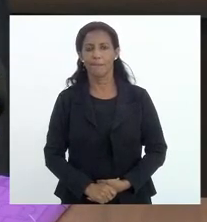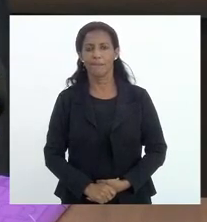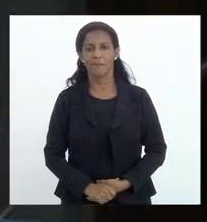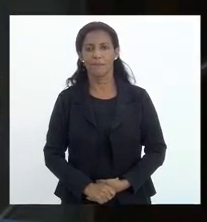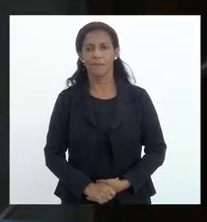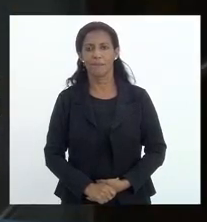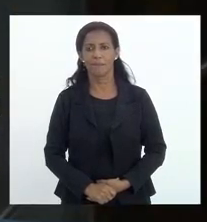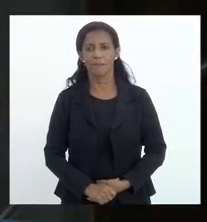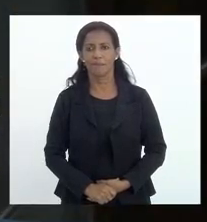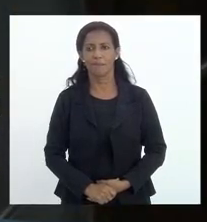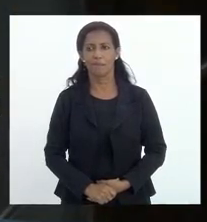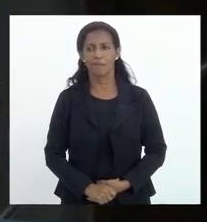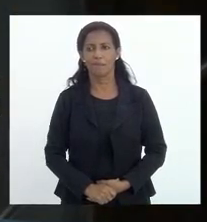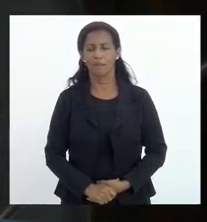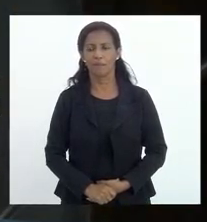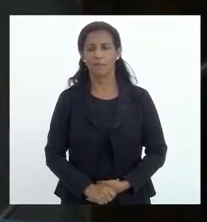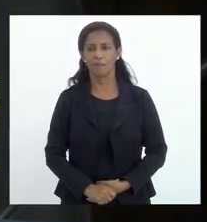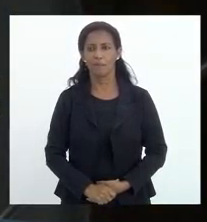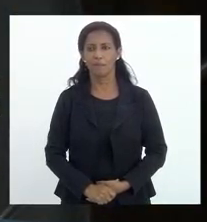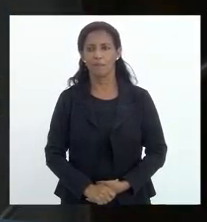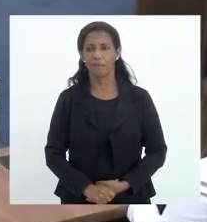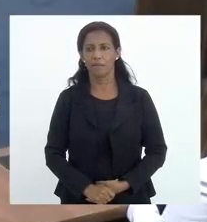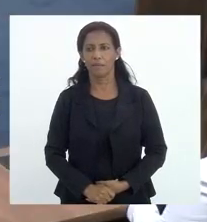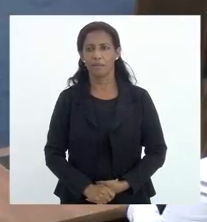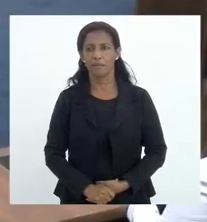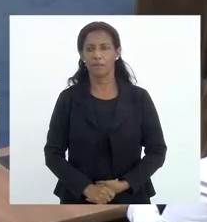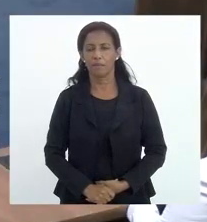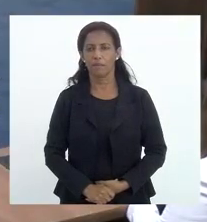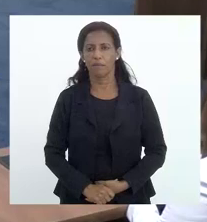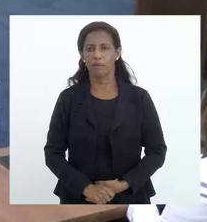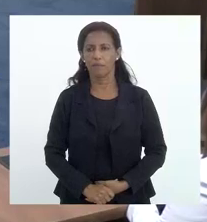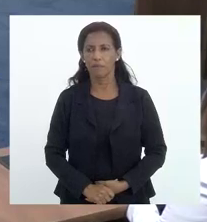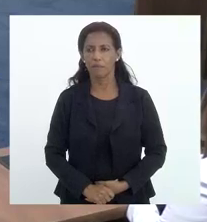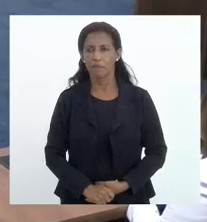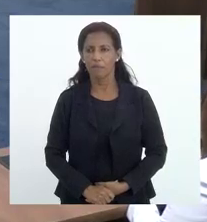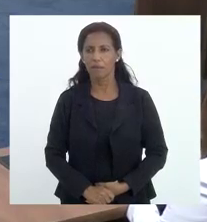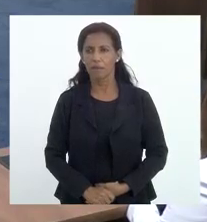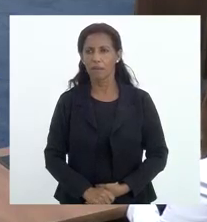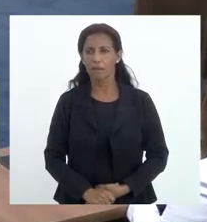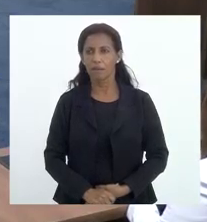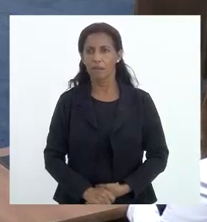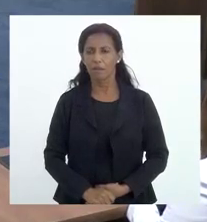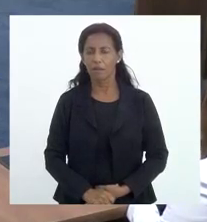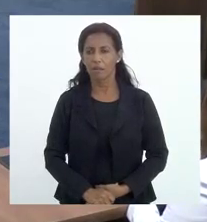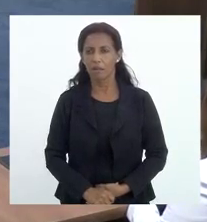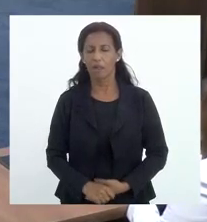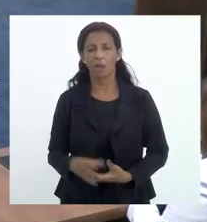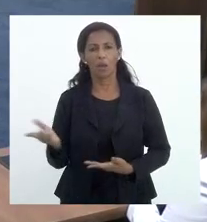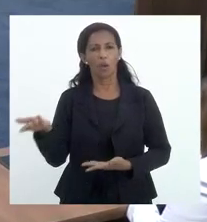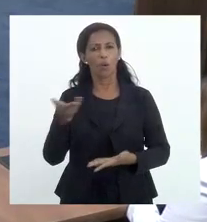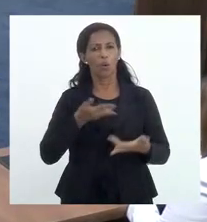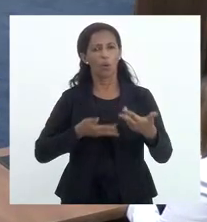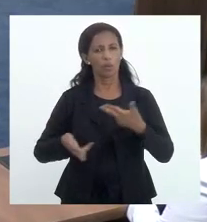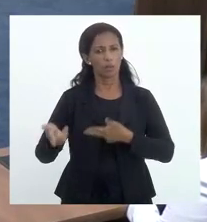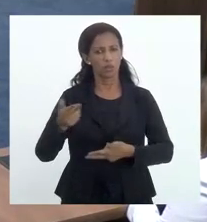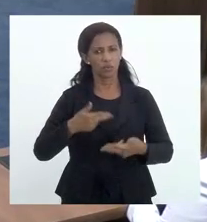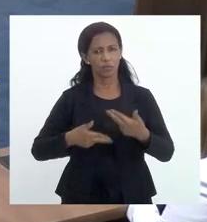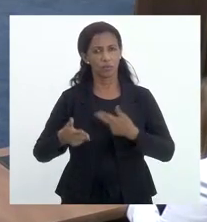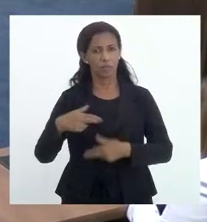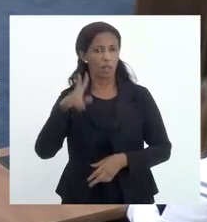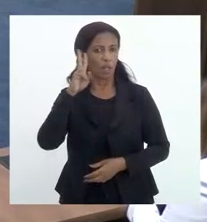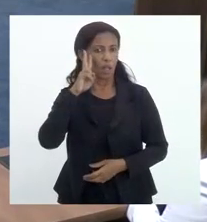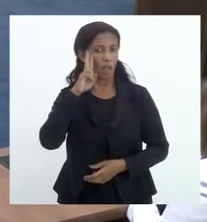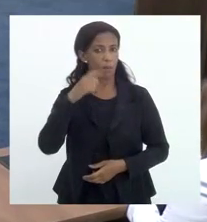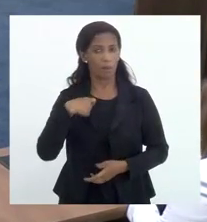Obrigado, secretários. Vamos continuar aqui a nossa rotatividade, lembrando que eu